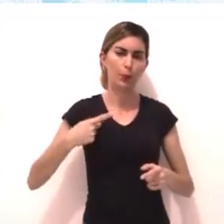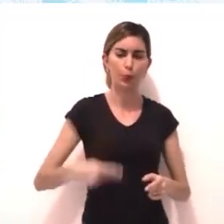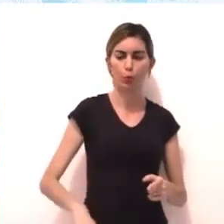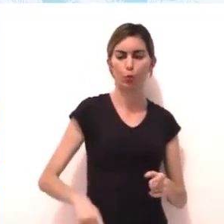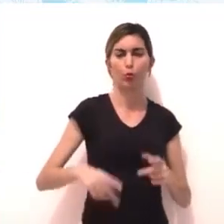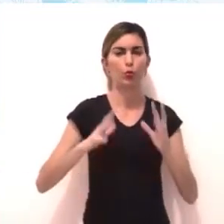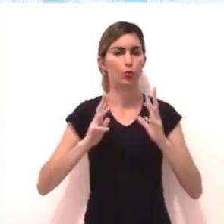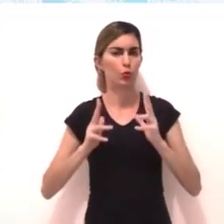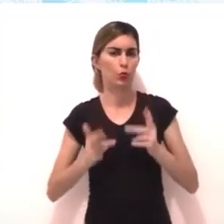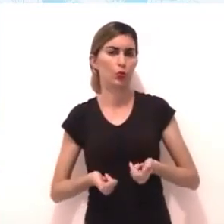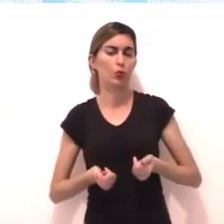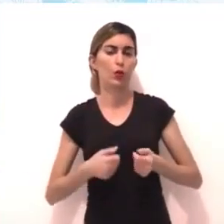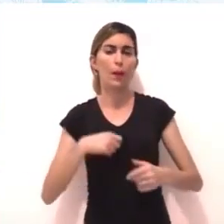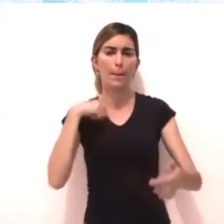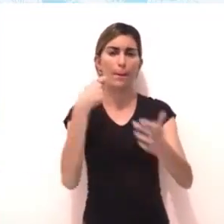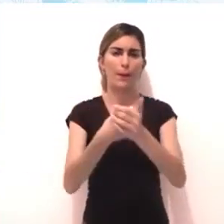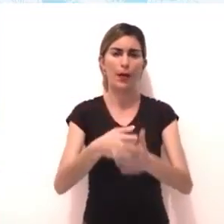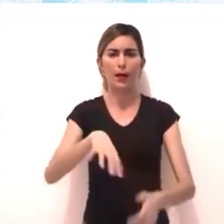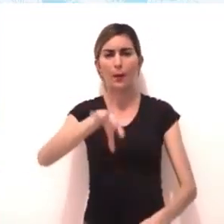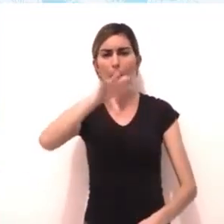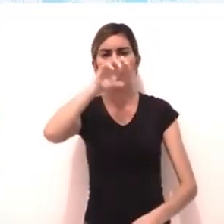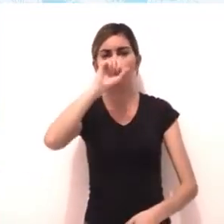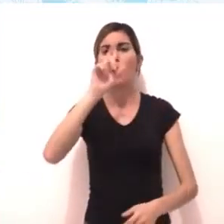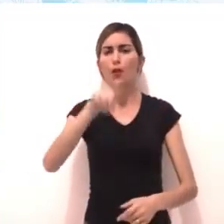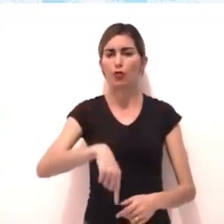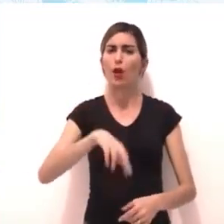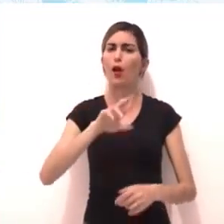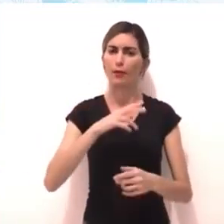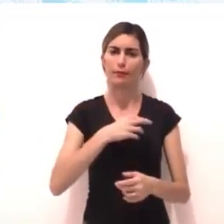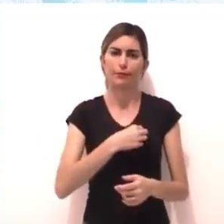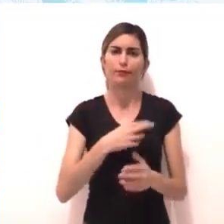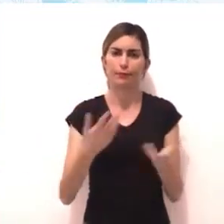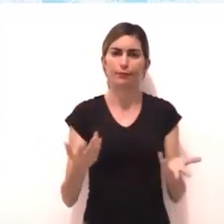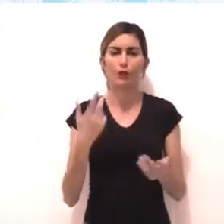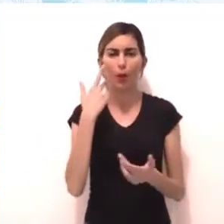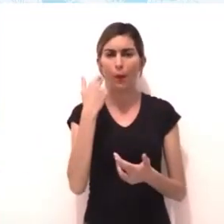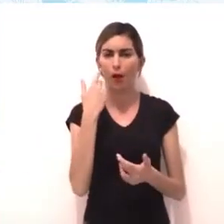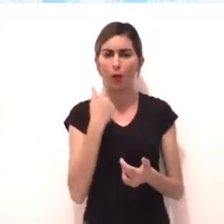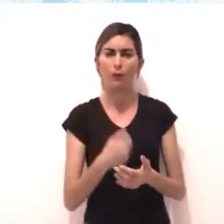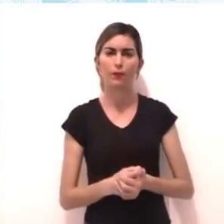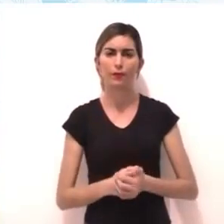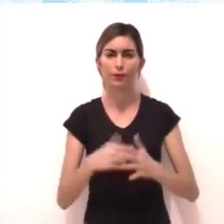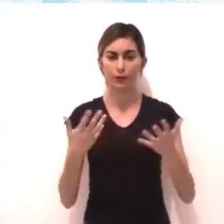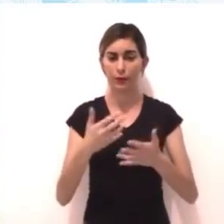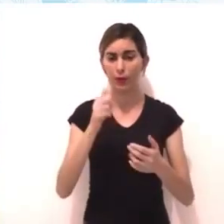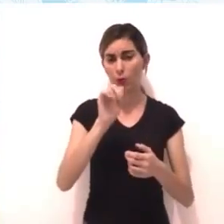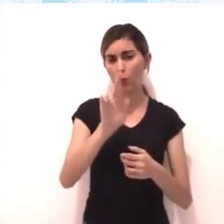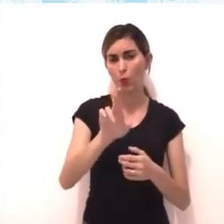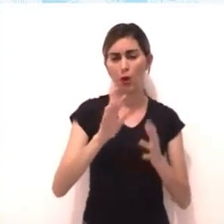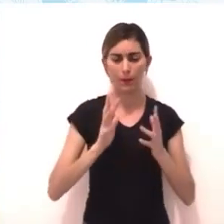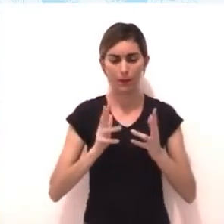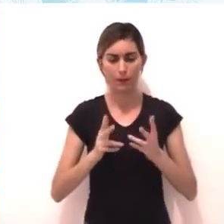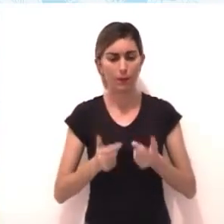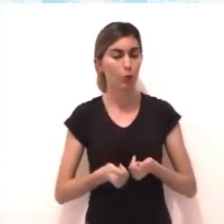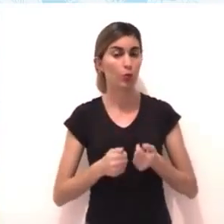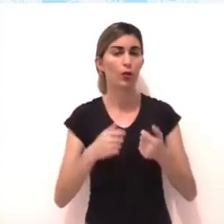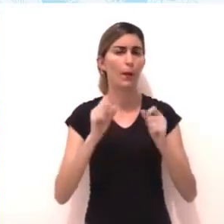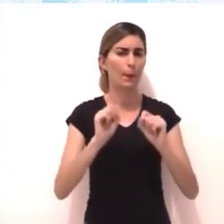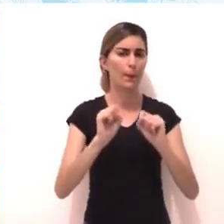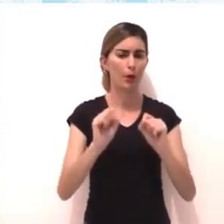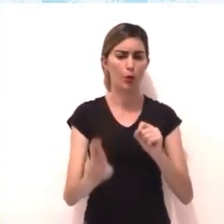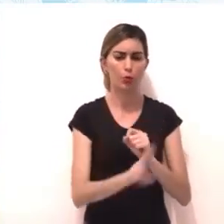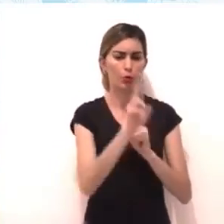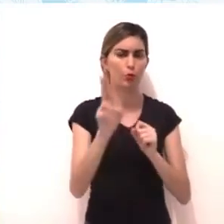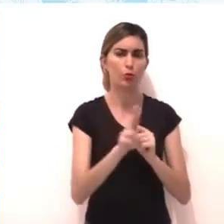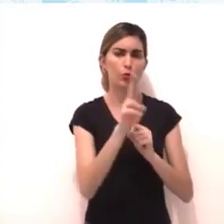Índia, pagar para respirar já é uma realidade. Então, gente, o ar puro, ele pode ser